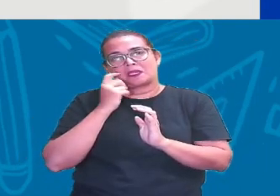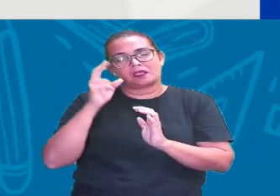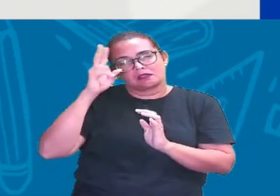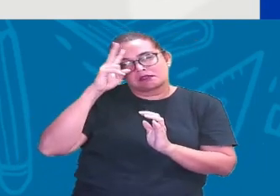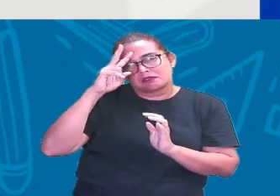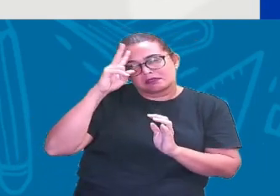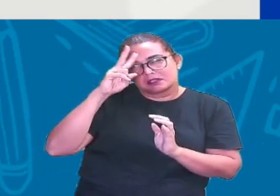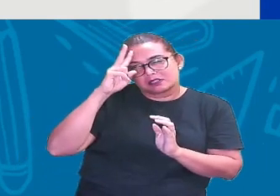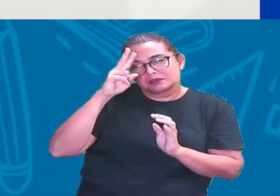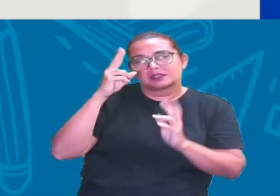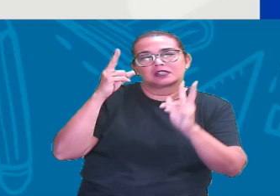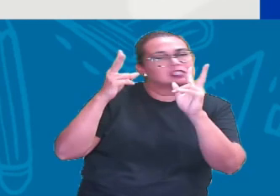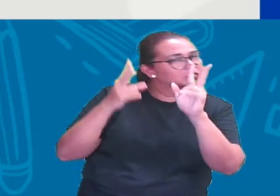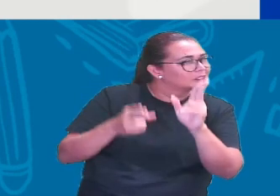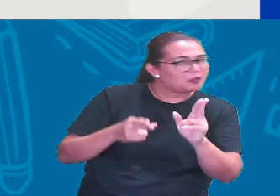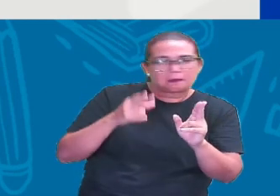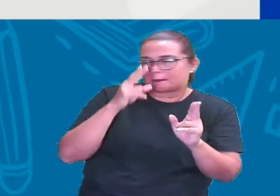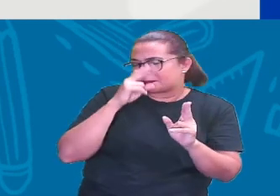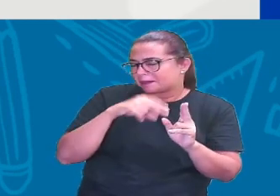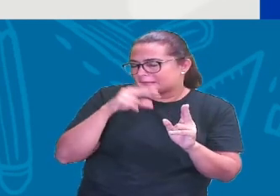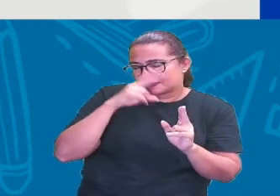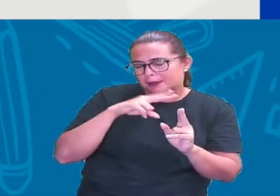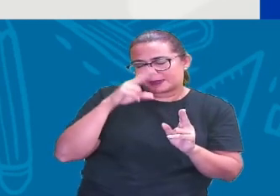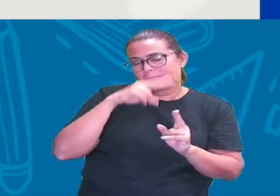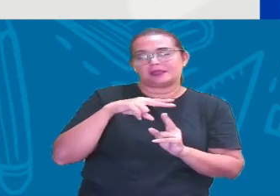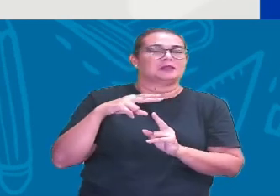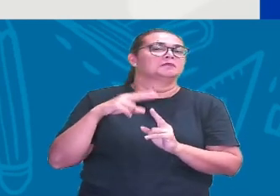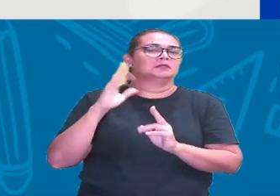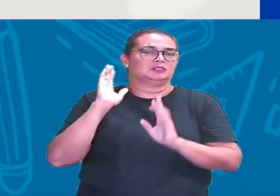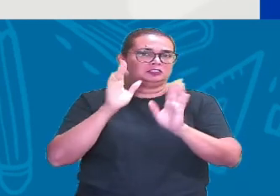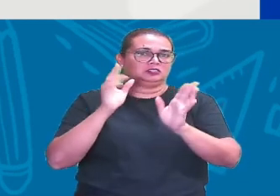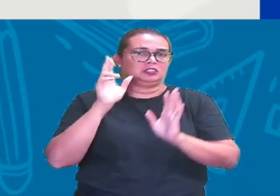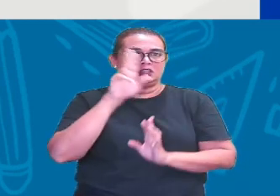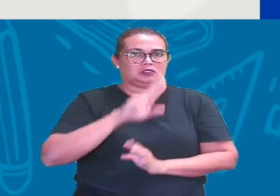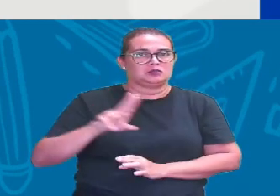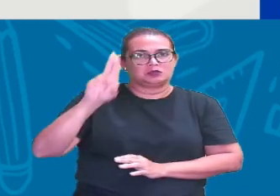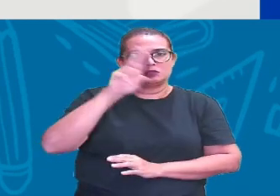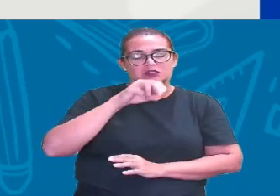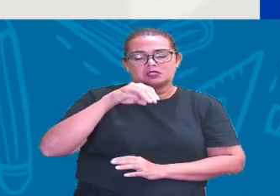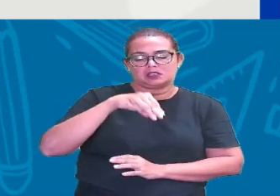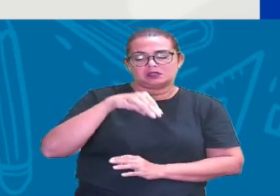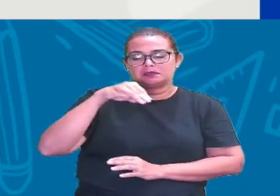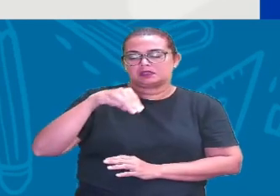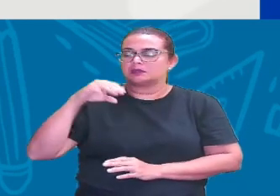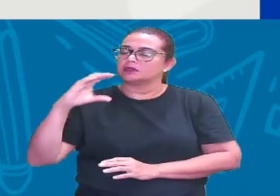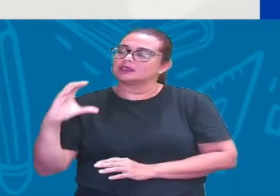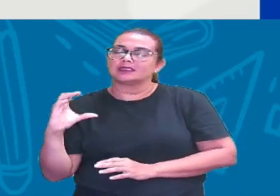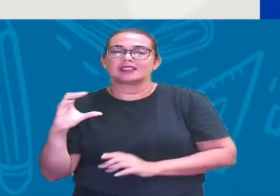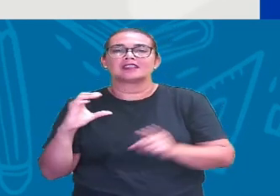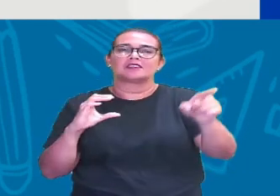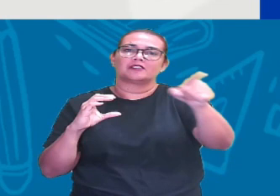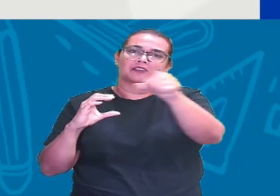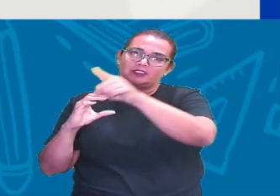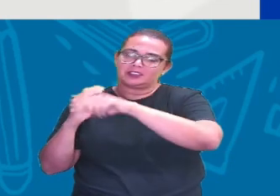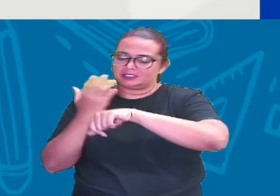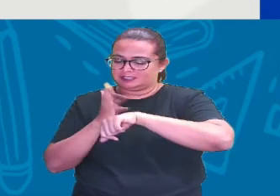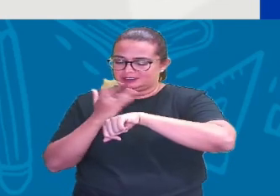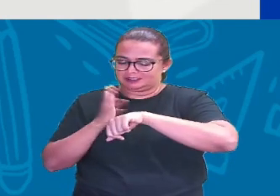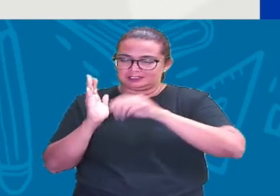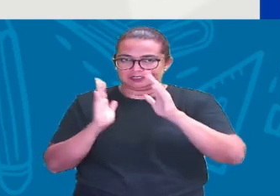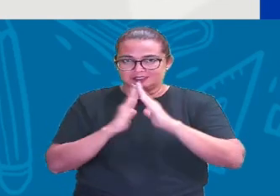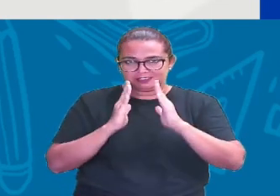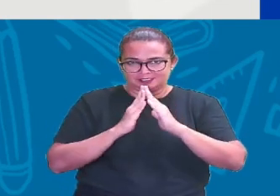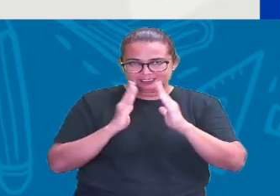Aquela mesma fatoração que a gente usou para fazer o MMC, que você treinou em